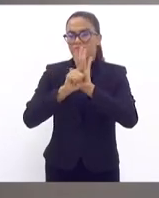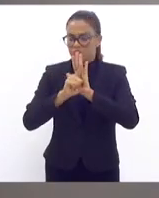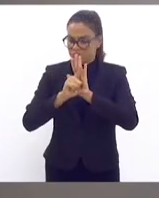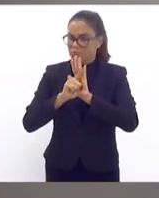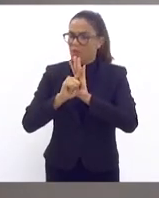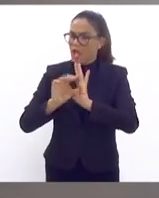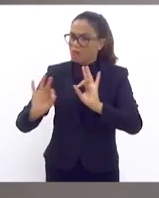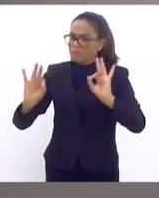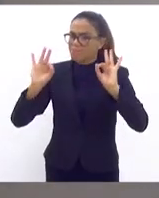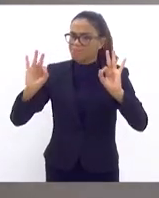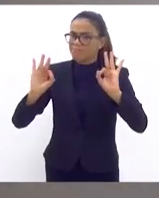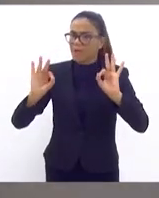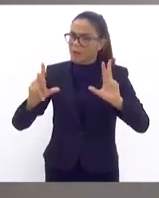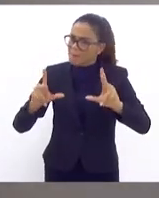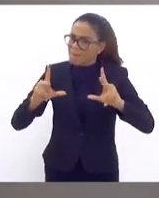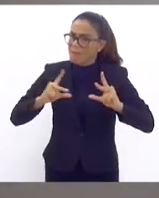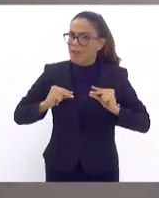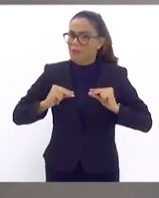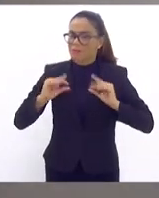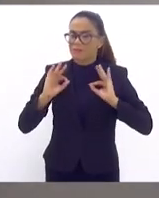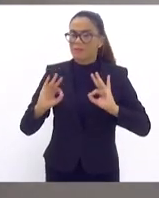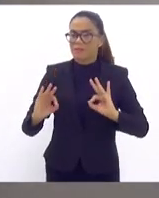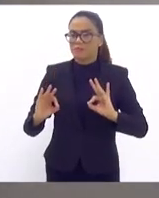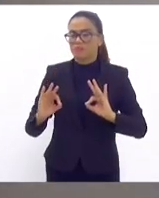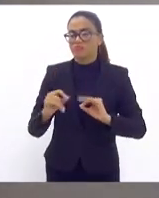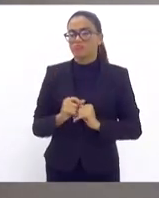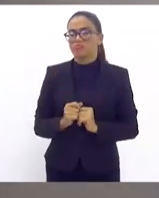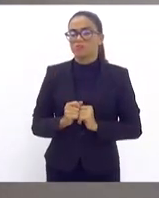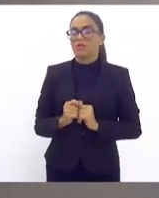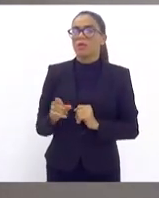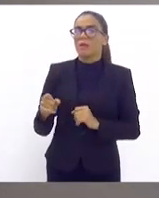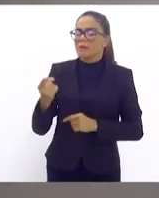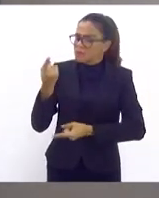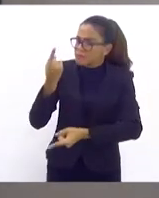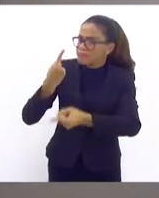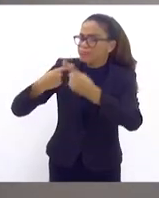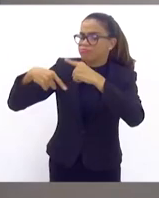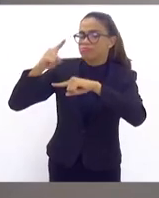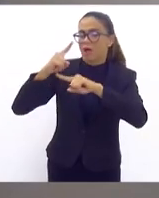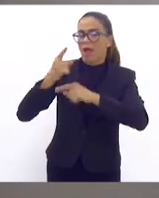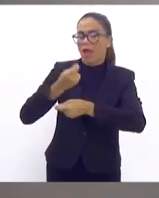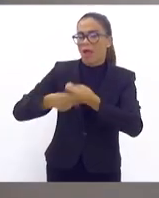meritório e que vai na direção daquilo que a gente espera para a gente recuperar a